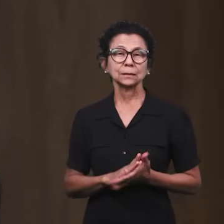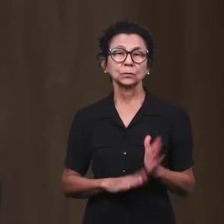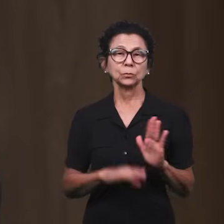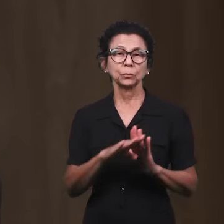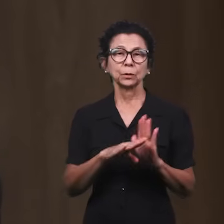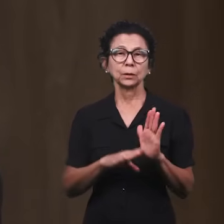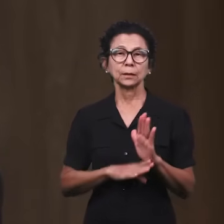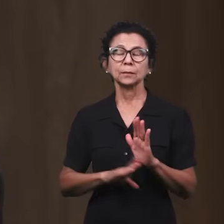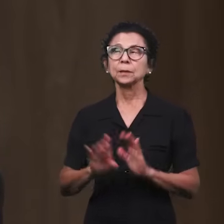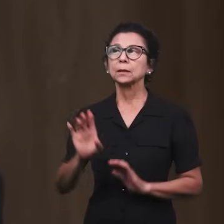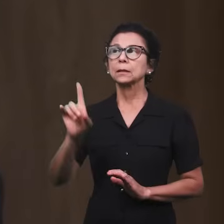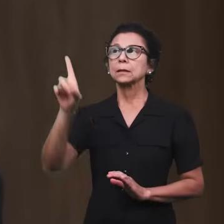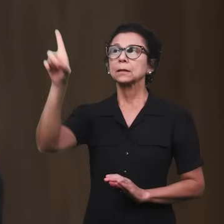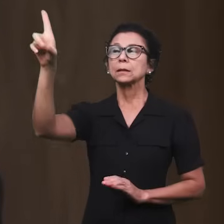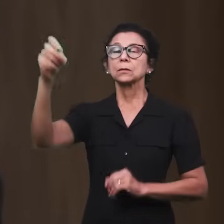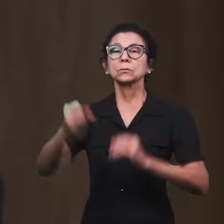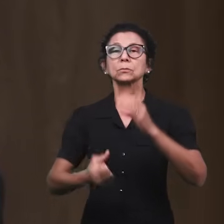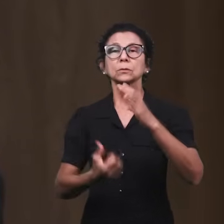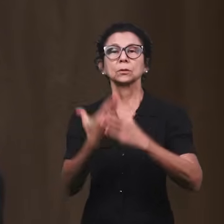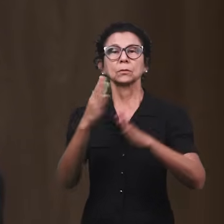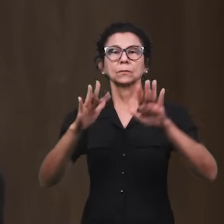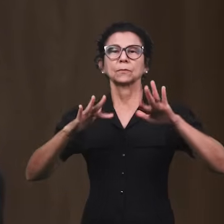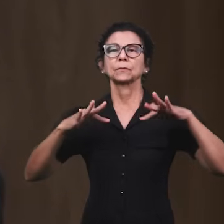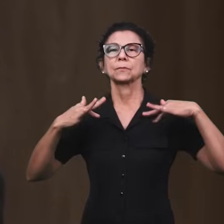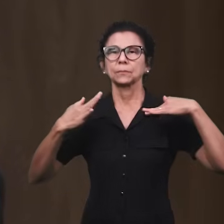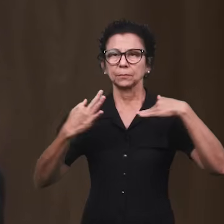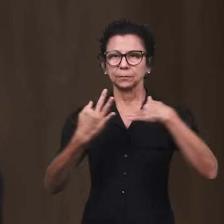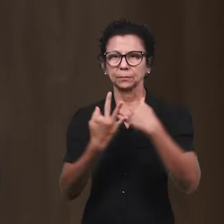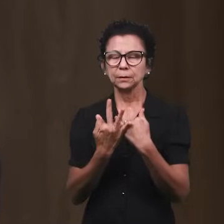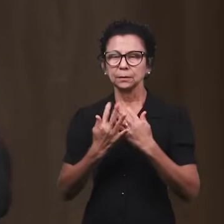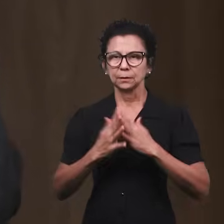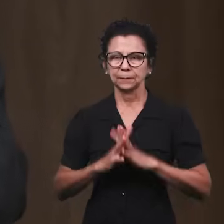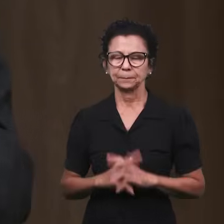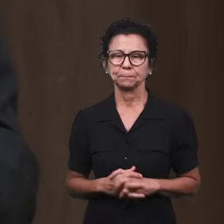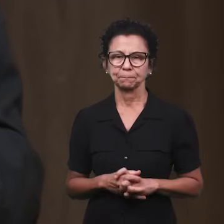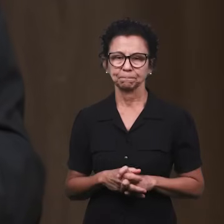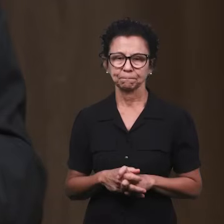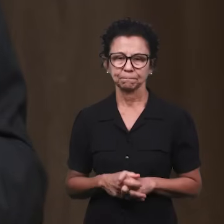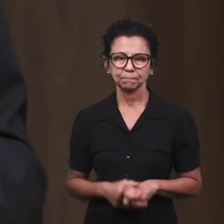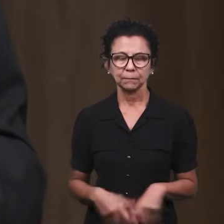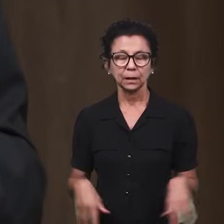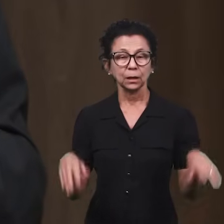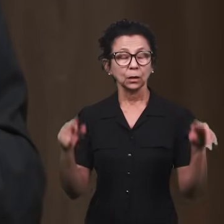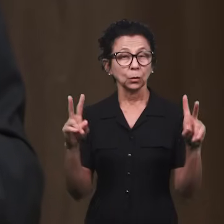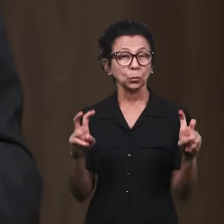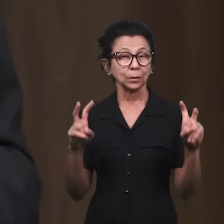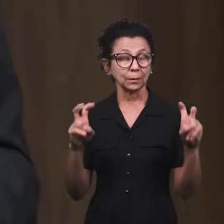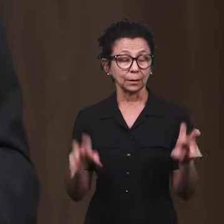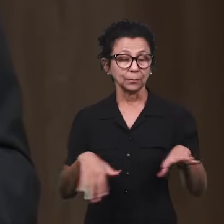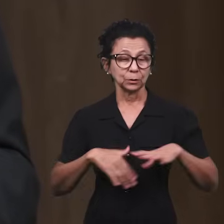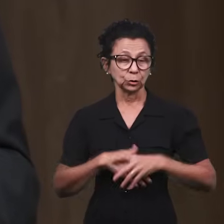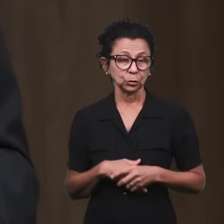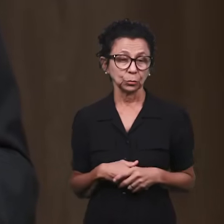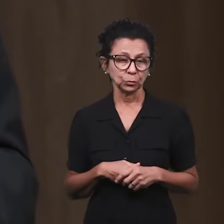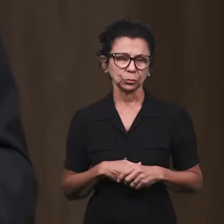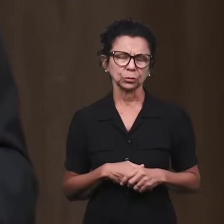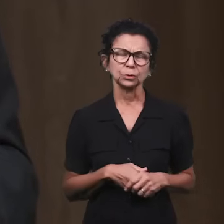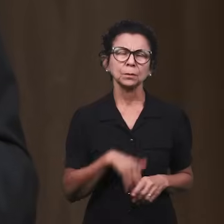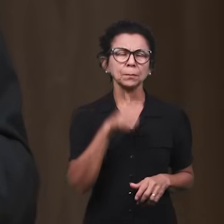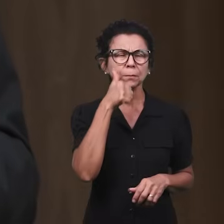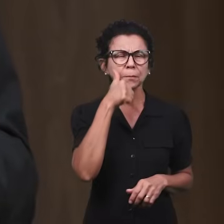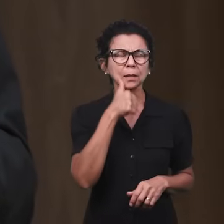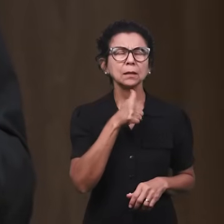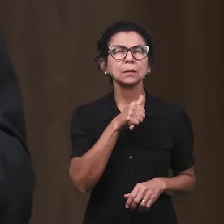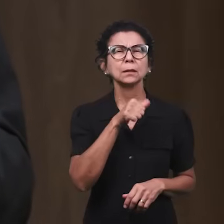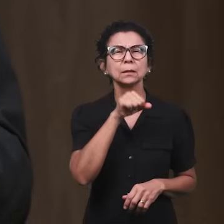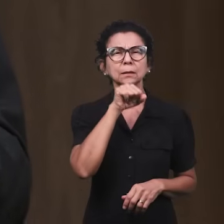Família, um projeto de Deus. E hoje o nosso tema é: qual dentre vós que, se